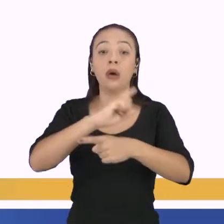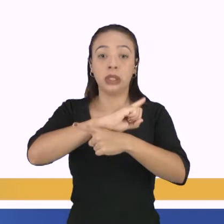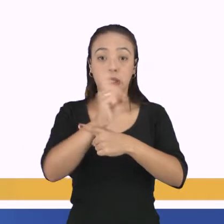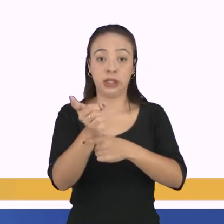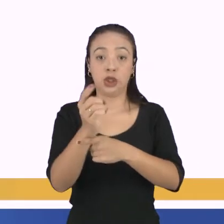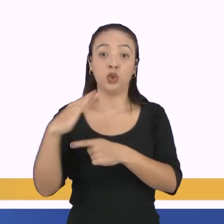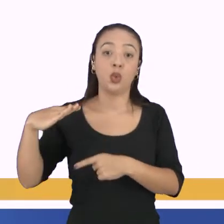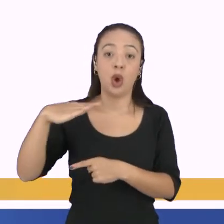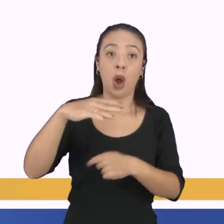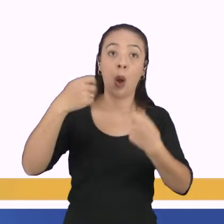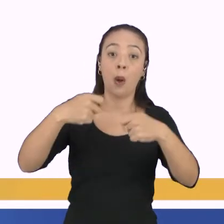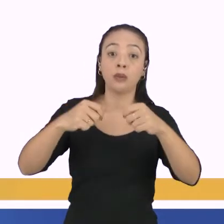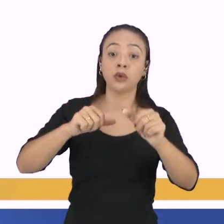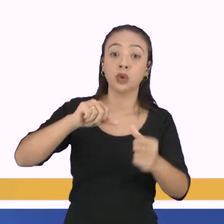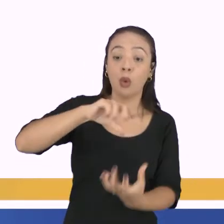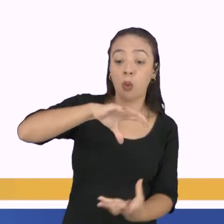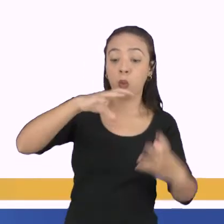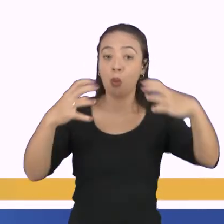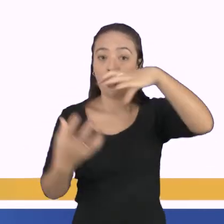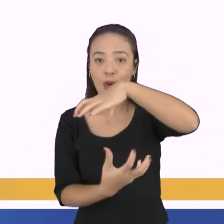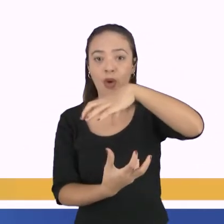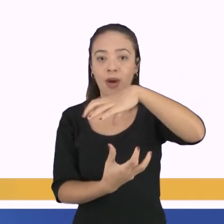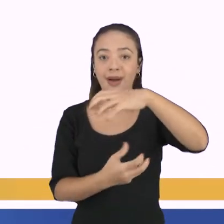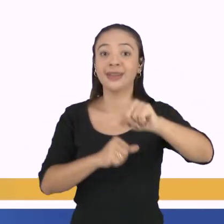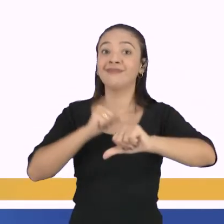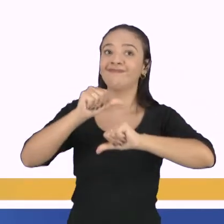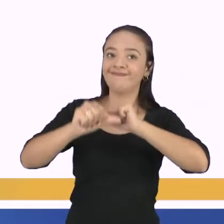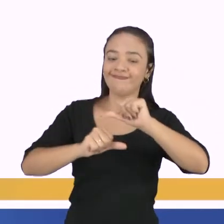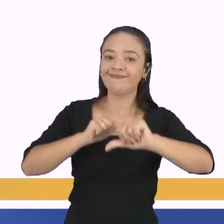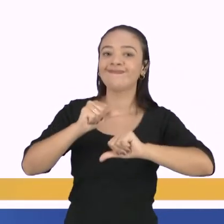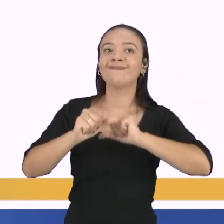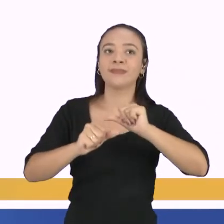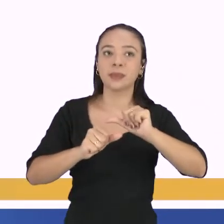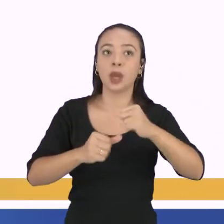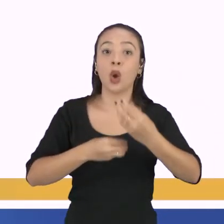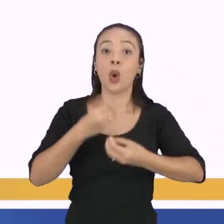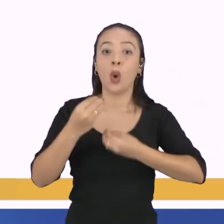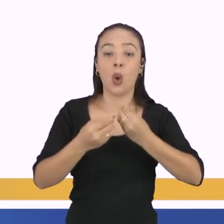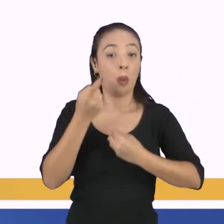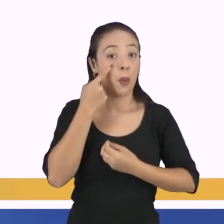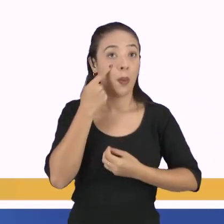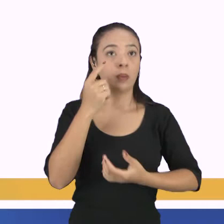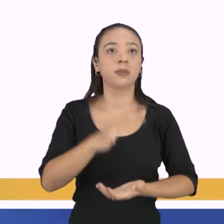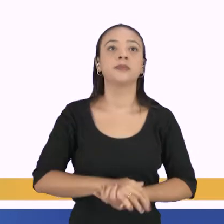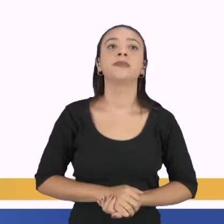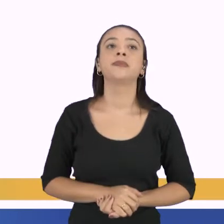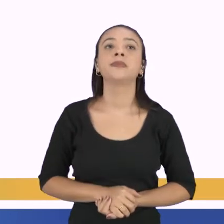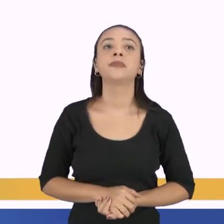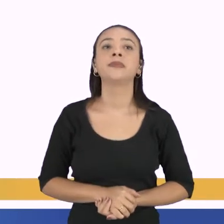gente precisa inverter uma das razões da proporção acima. Então, observa